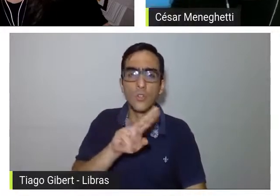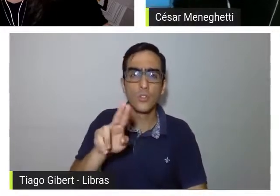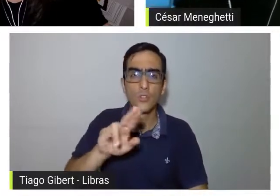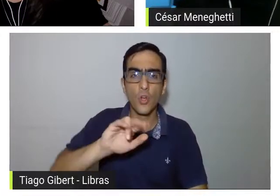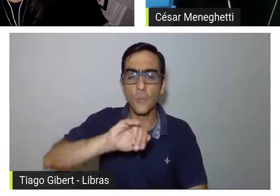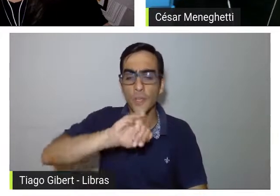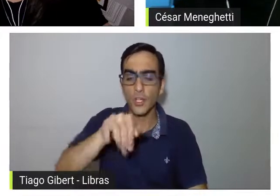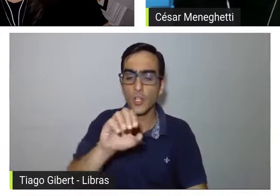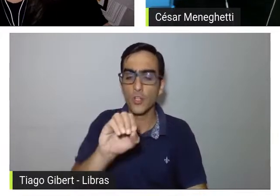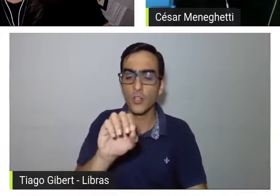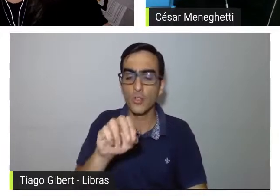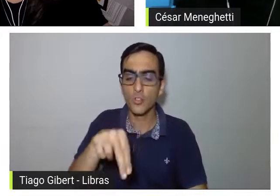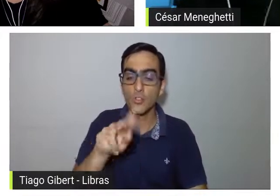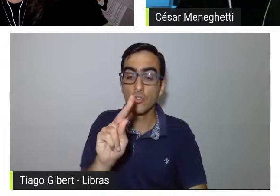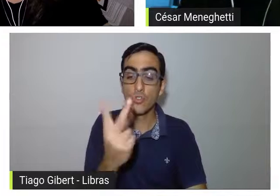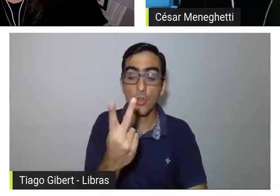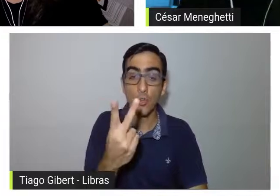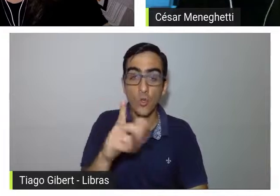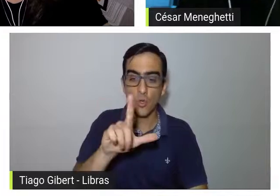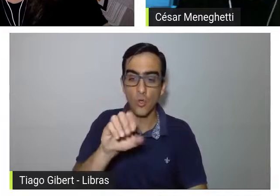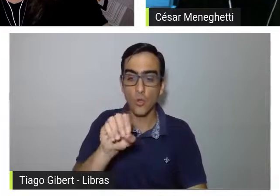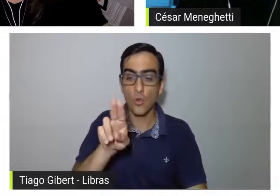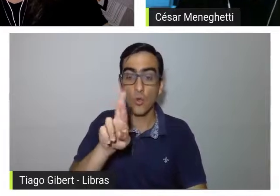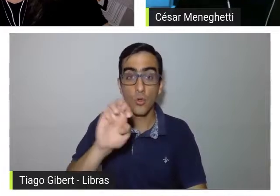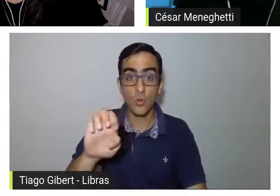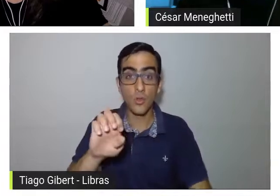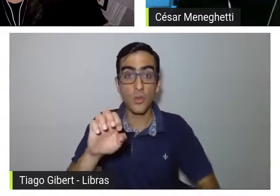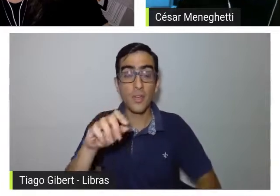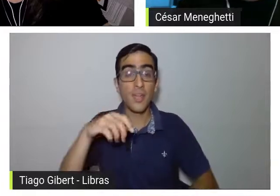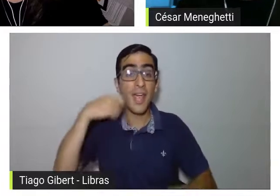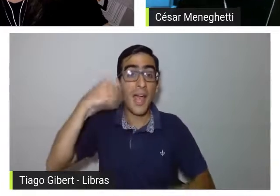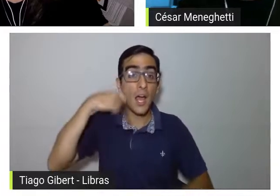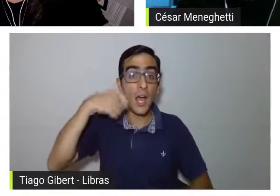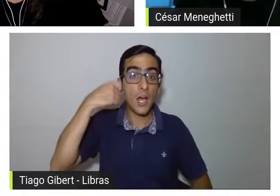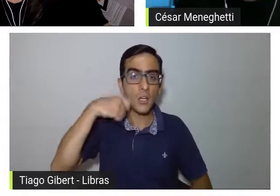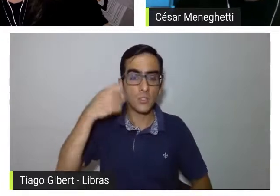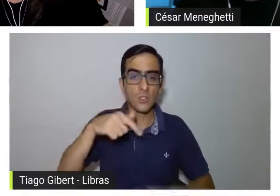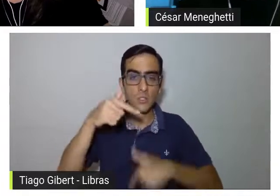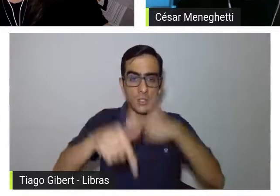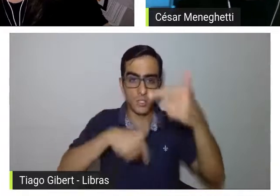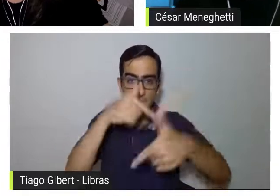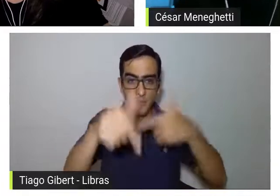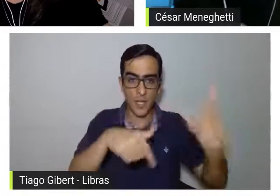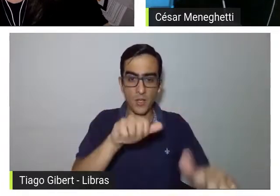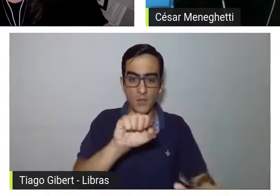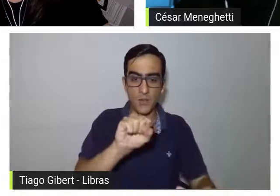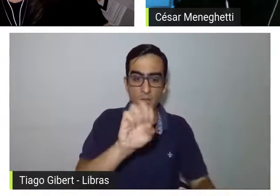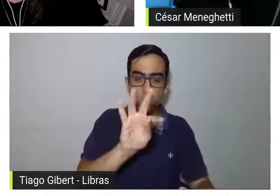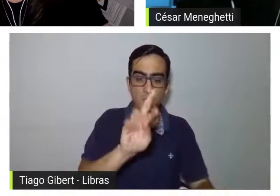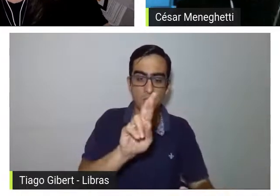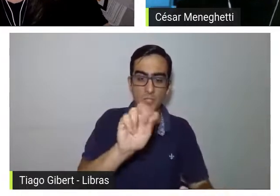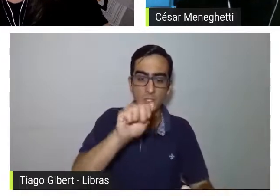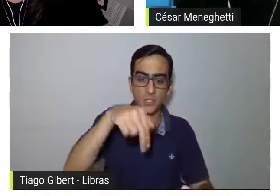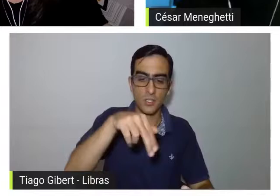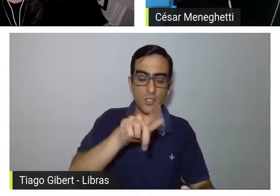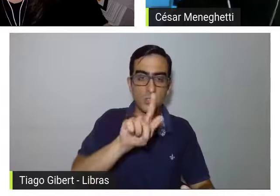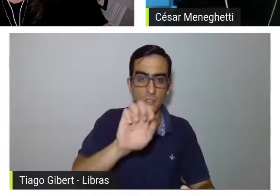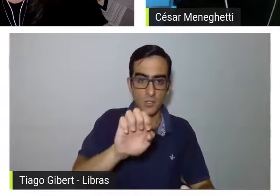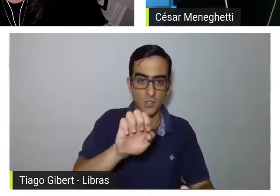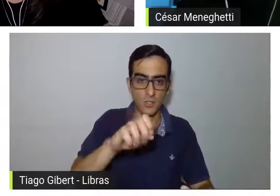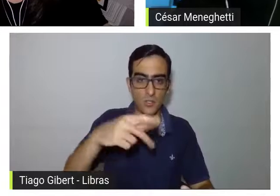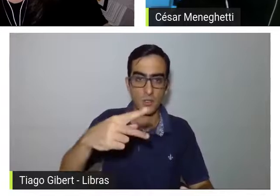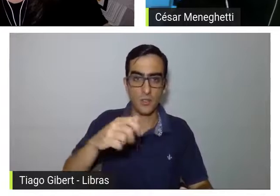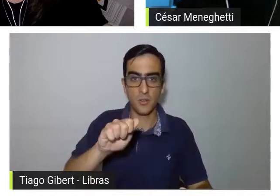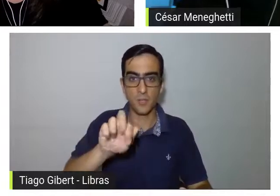Lurie, que é um dos atores do Jim Jarmusch nesse filme Stranger Than Paradise. Ele até fez o Down by Law com